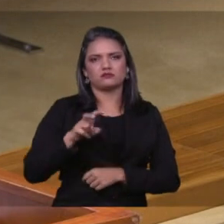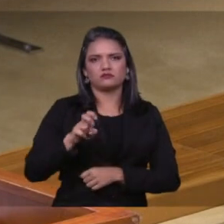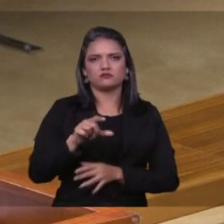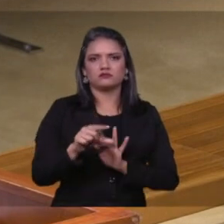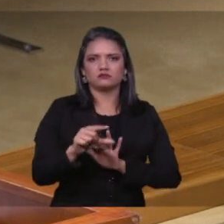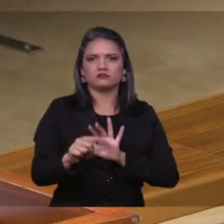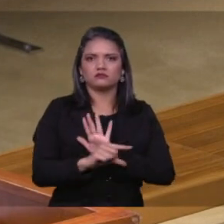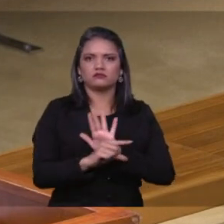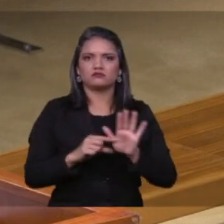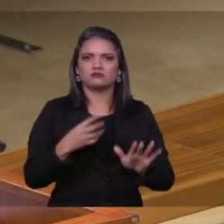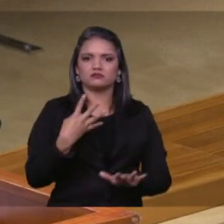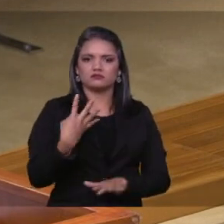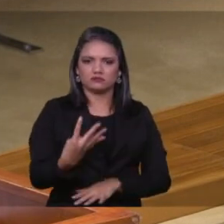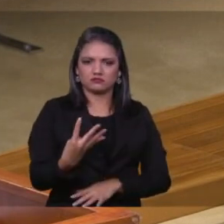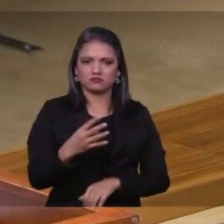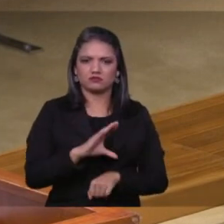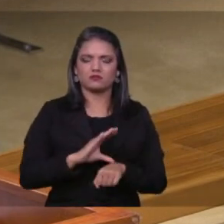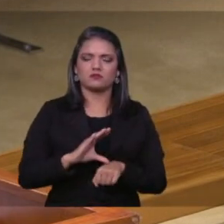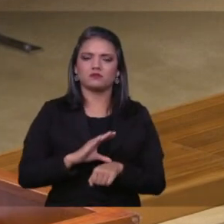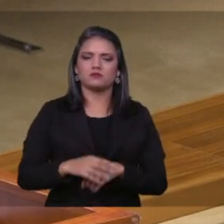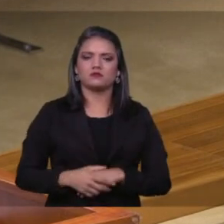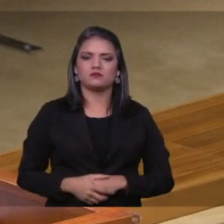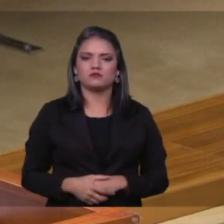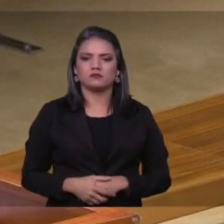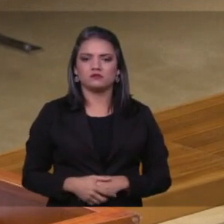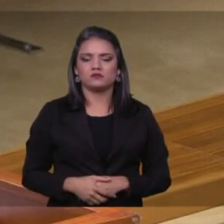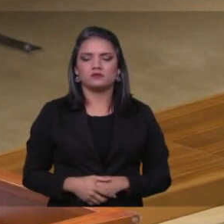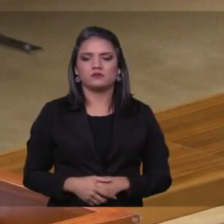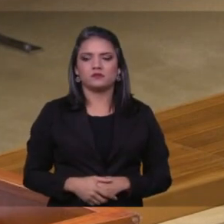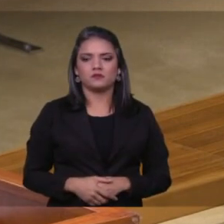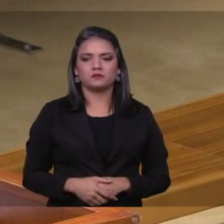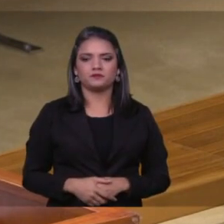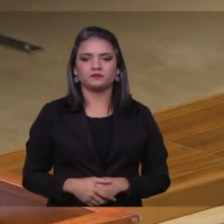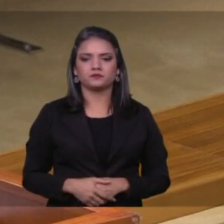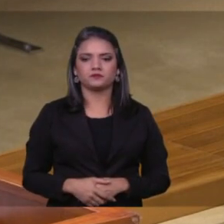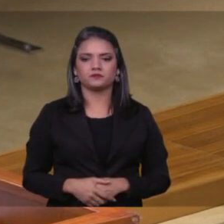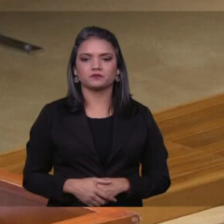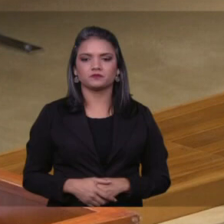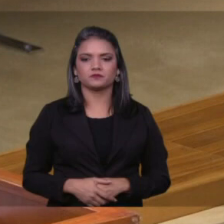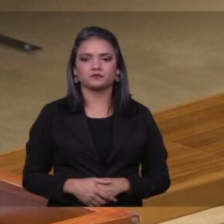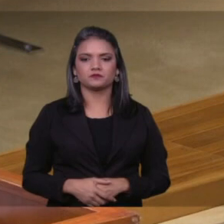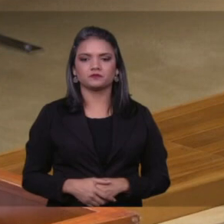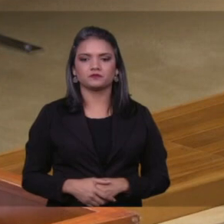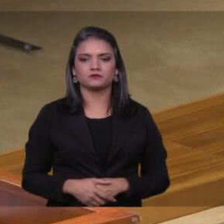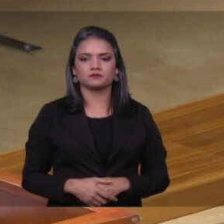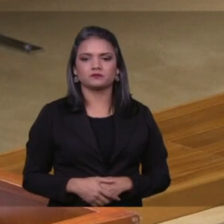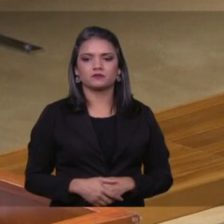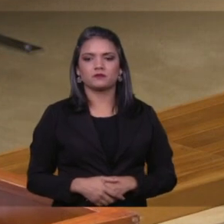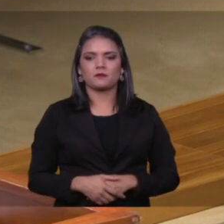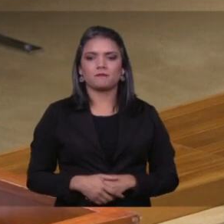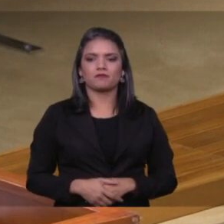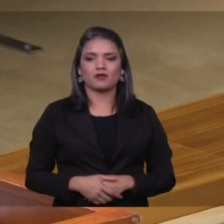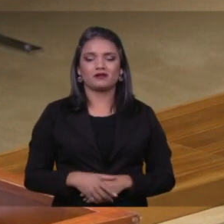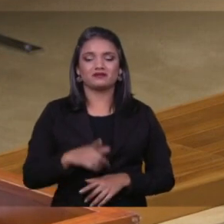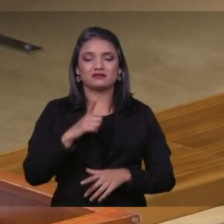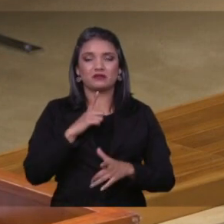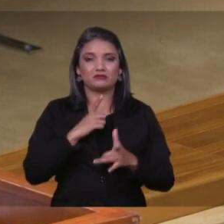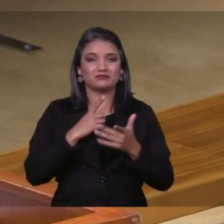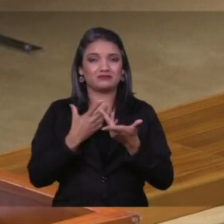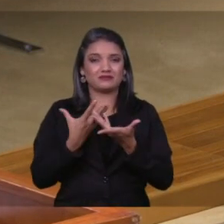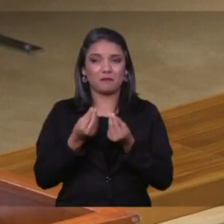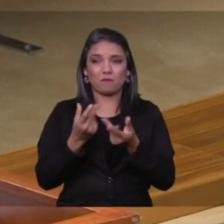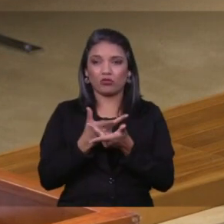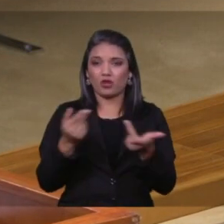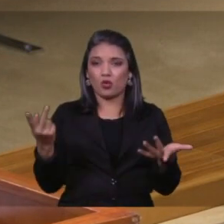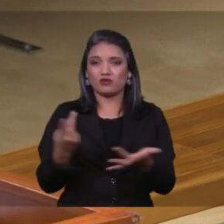Constituição. É antiga, é histórica o estado de coisas inconstitucional